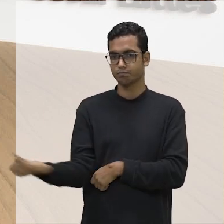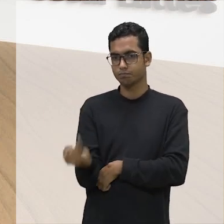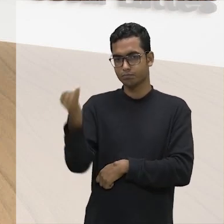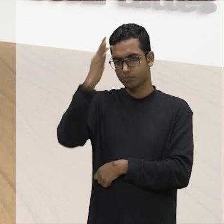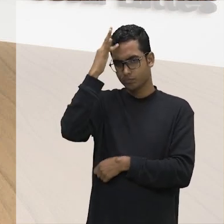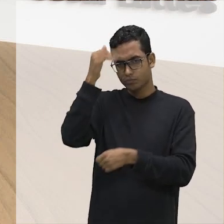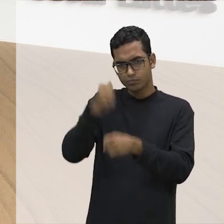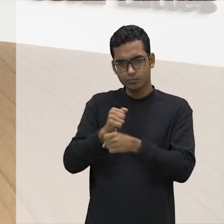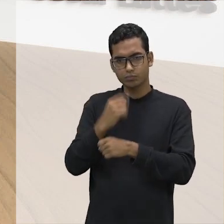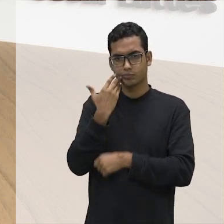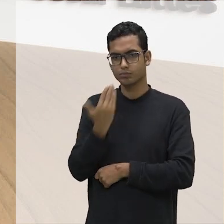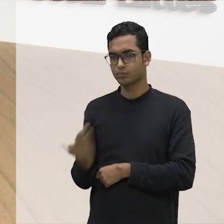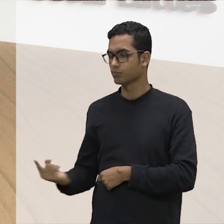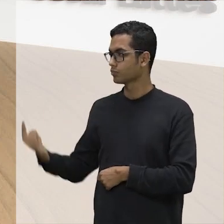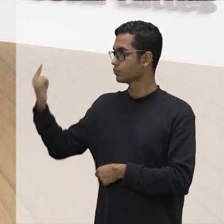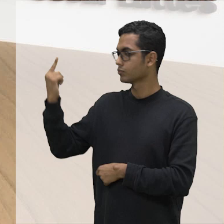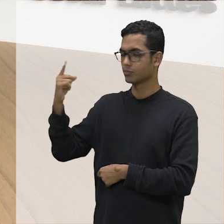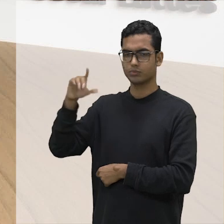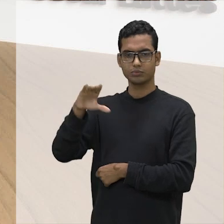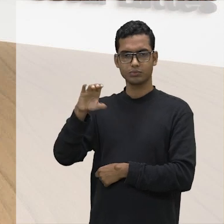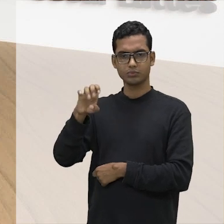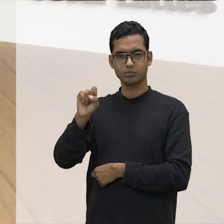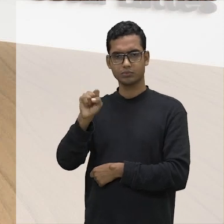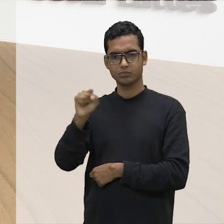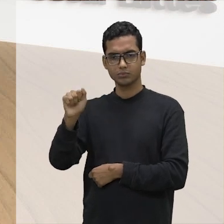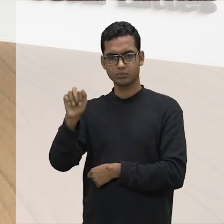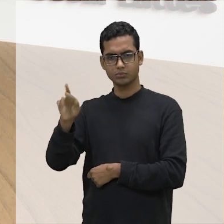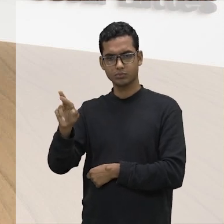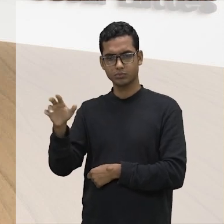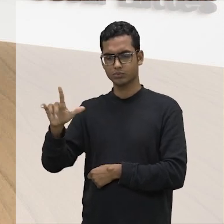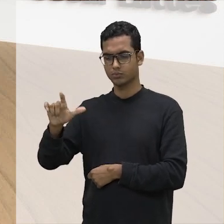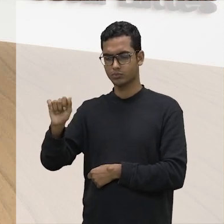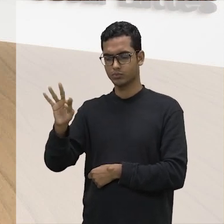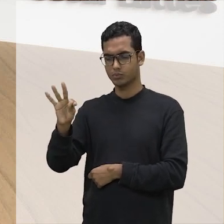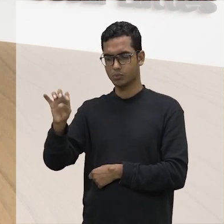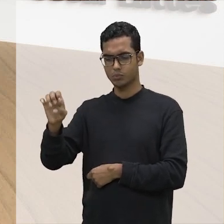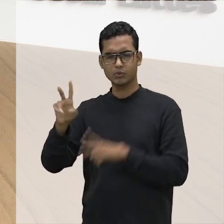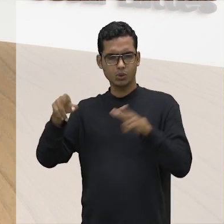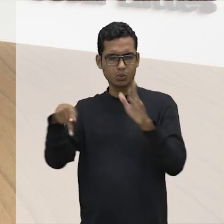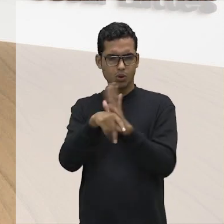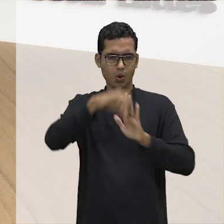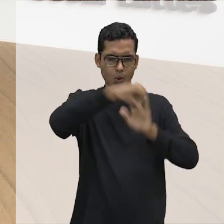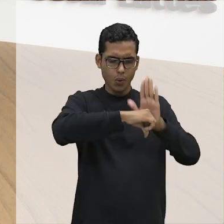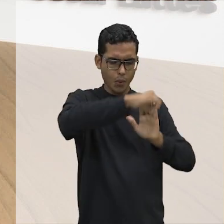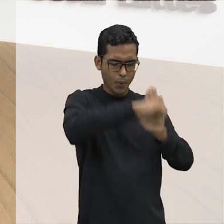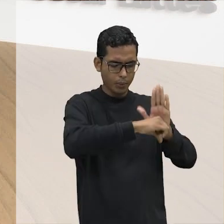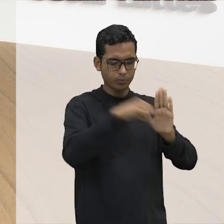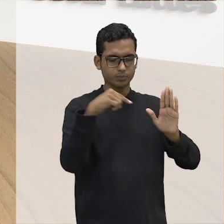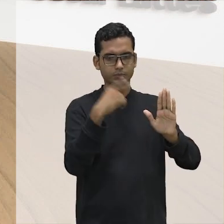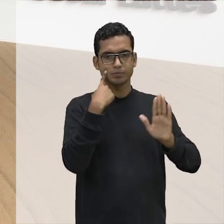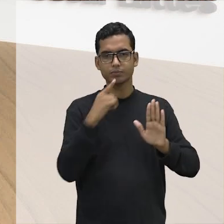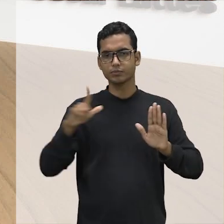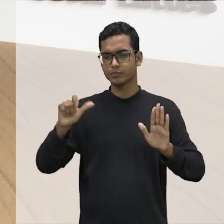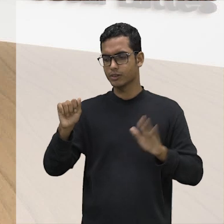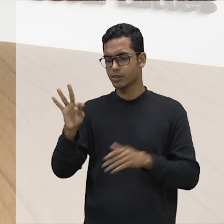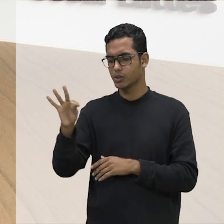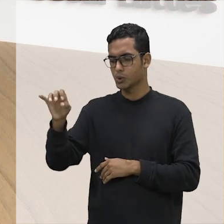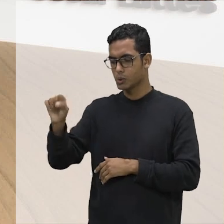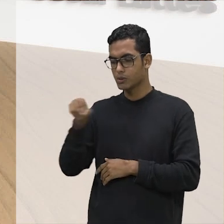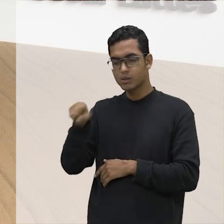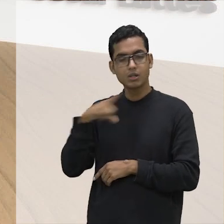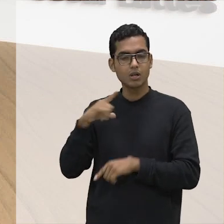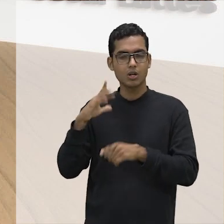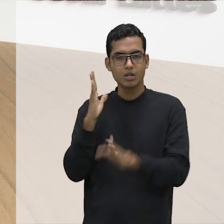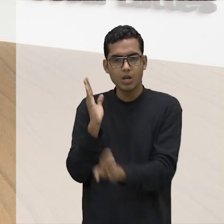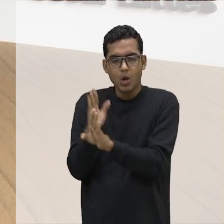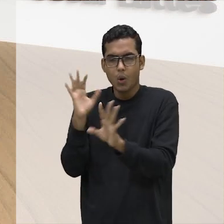o físico César Lattes. O César Lattes, aquele do currículo Lattes, o César Lattes, ele descobriu uma das